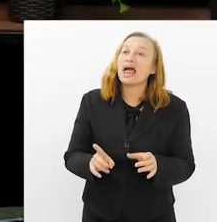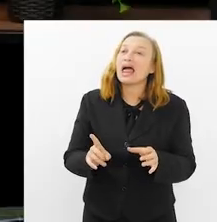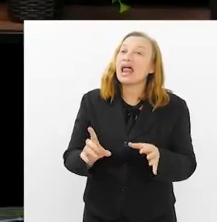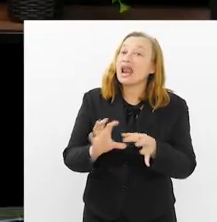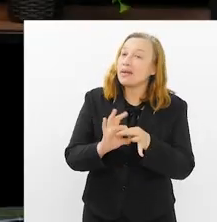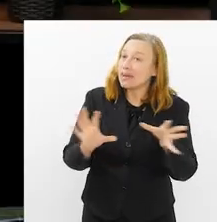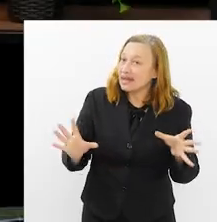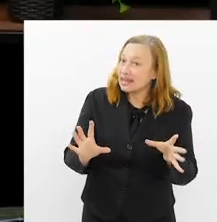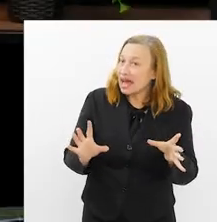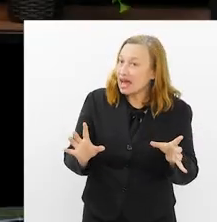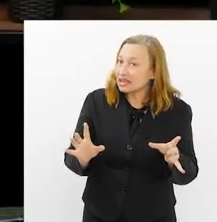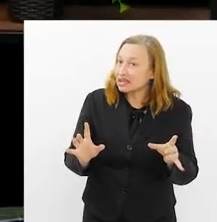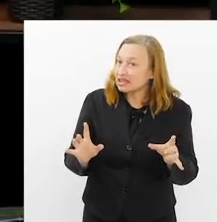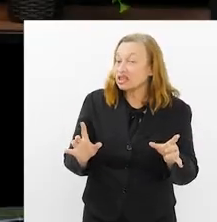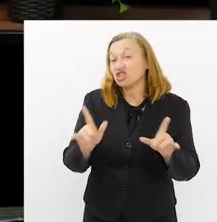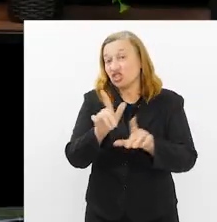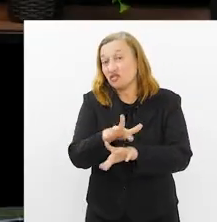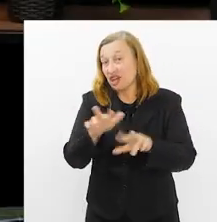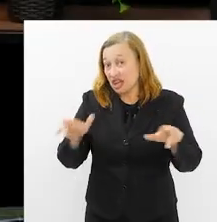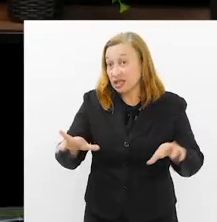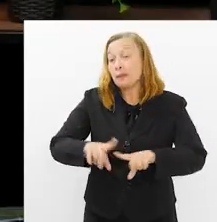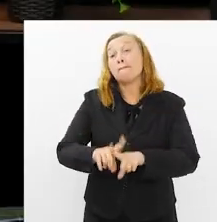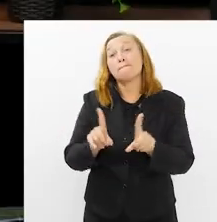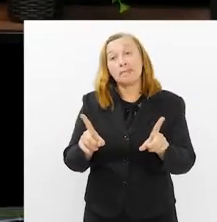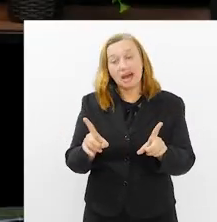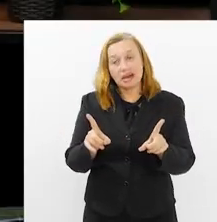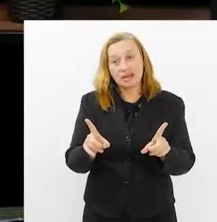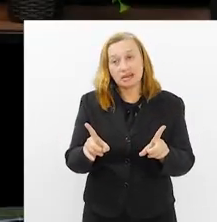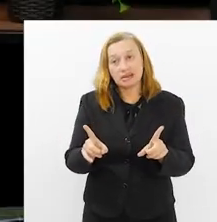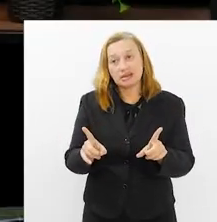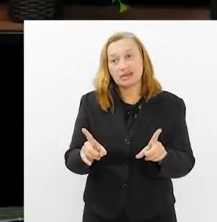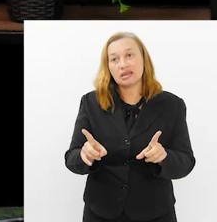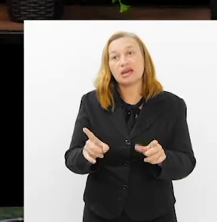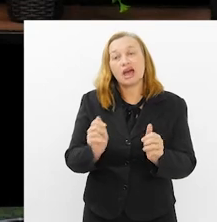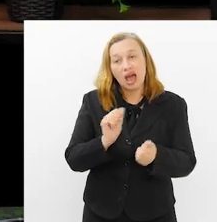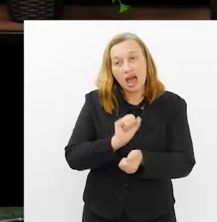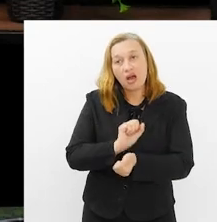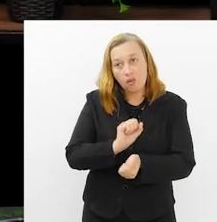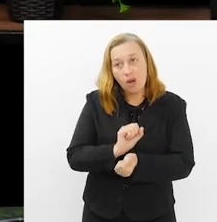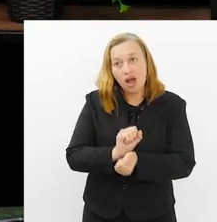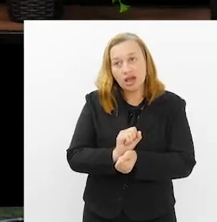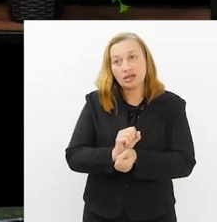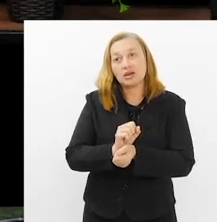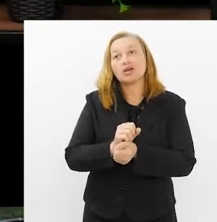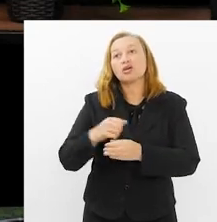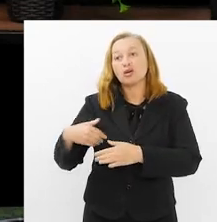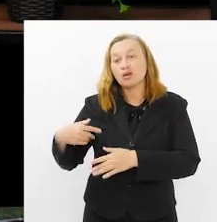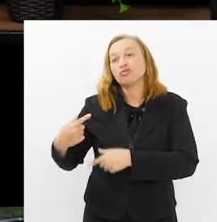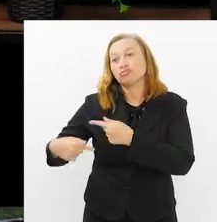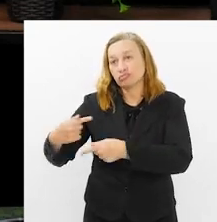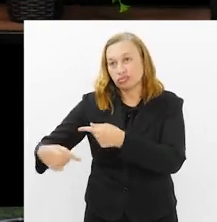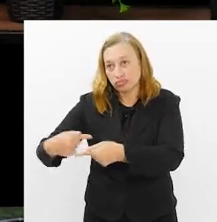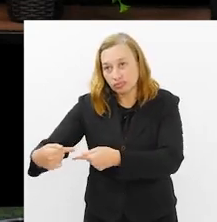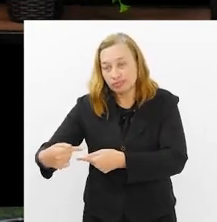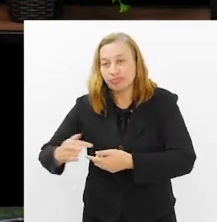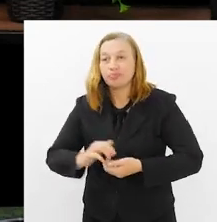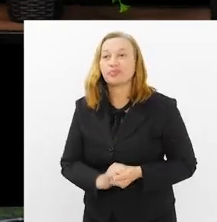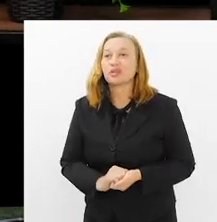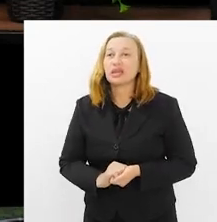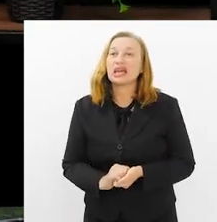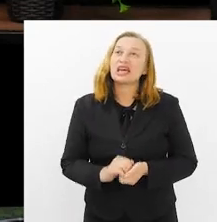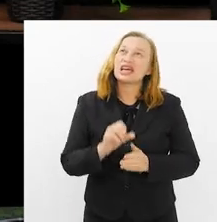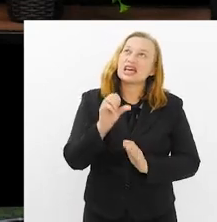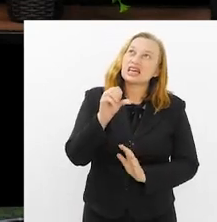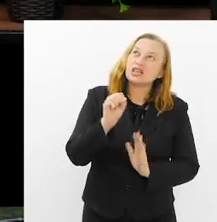mesmas liberdades, nem mesmo totalmente diferentes, mas assim, era esperado que houvesse a procriação.